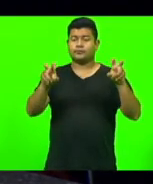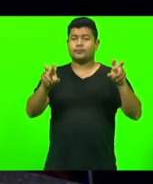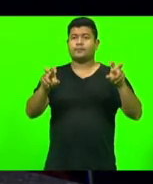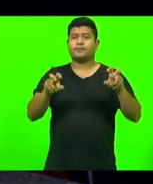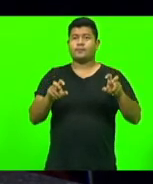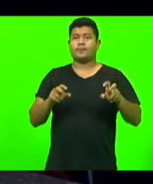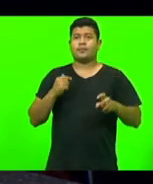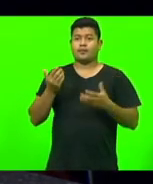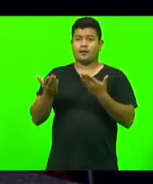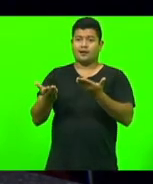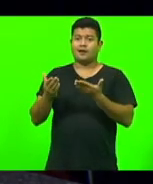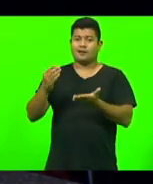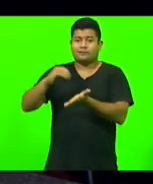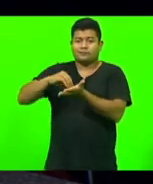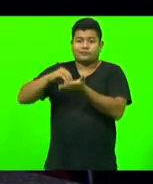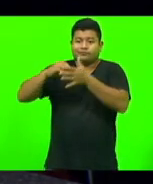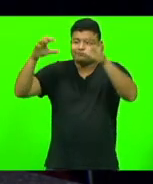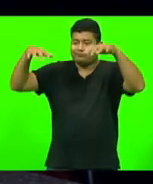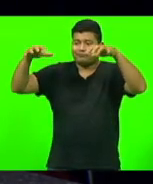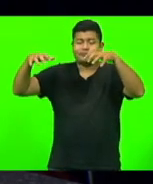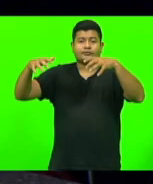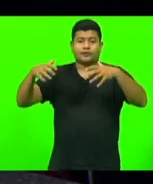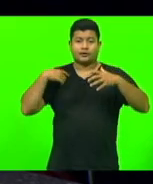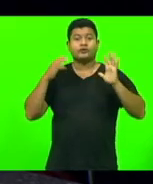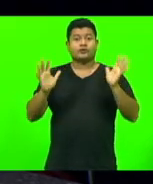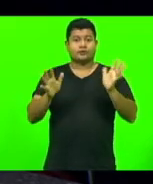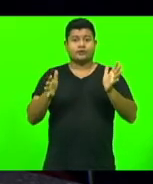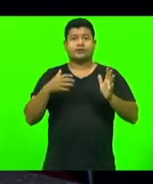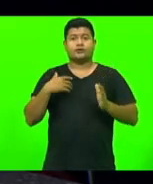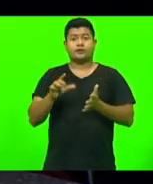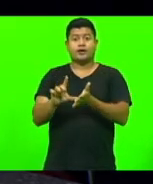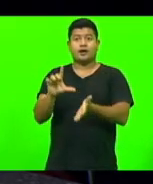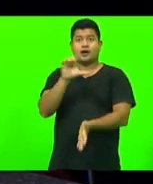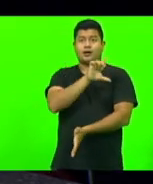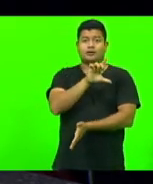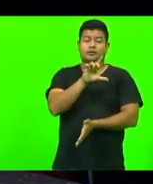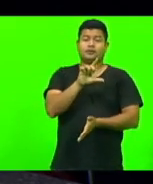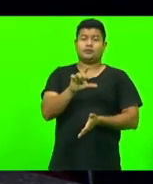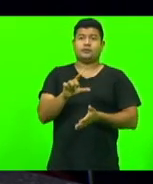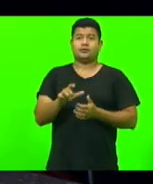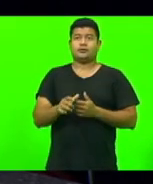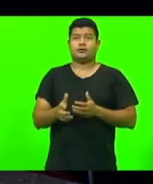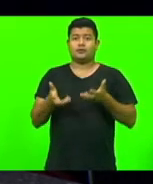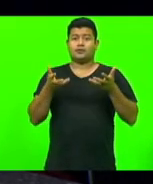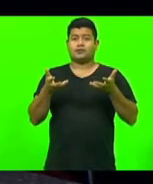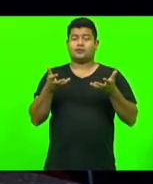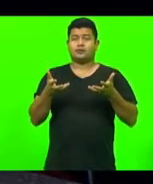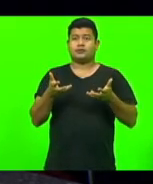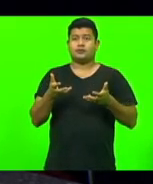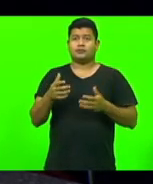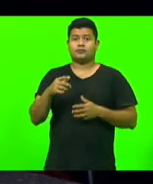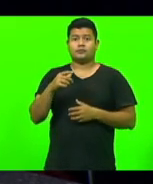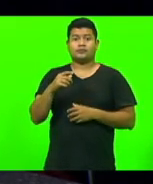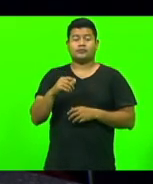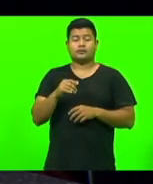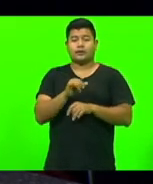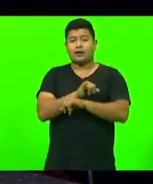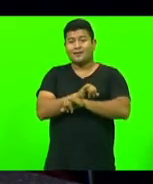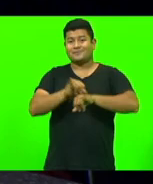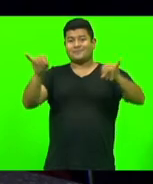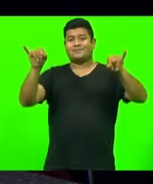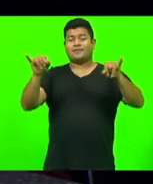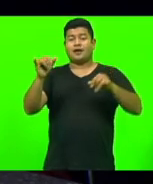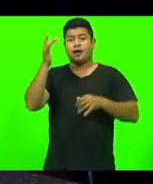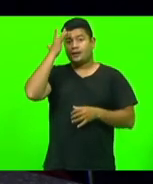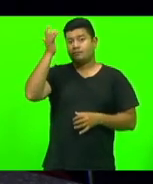da estiagem, que foi, inclusive, recém abordado, mas antes disso, eu quero dizer que amanhã teremos a